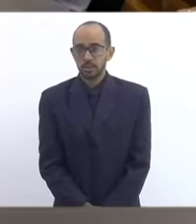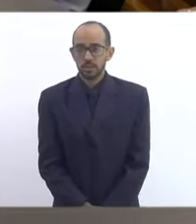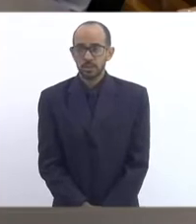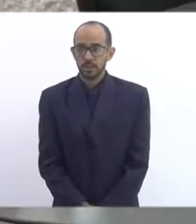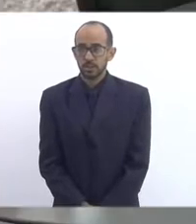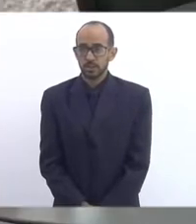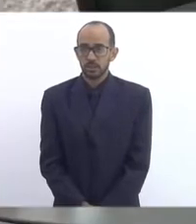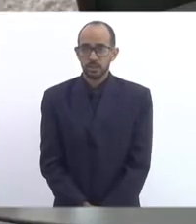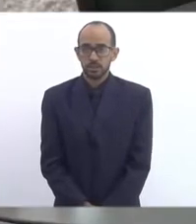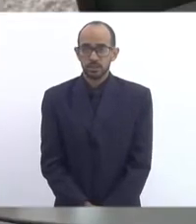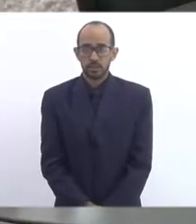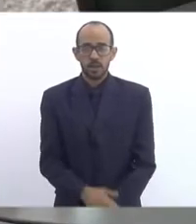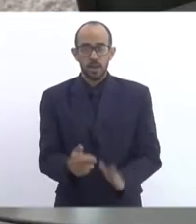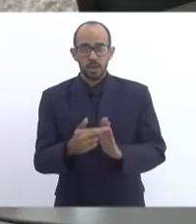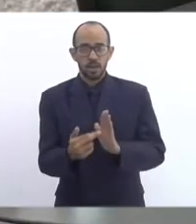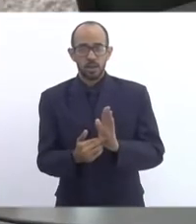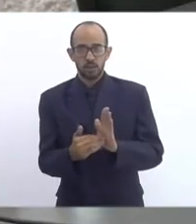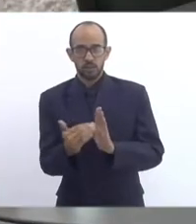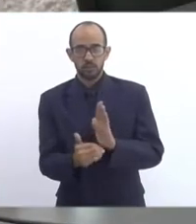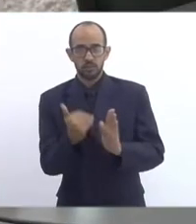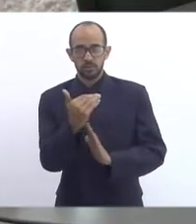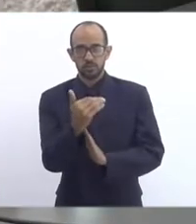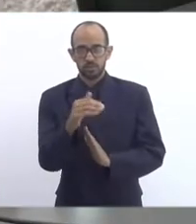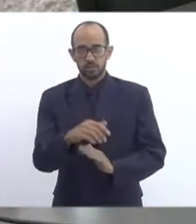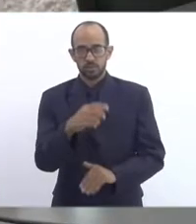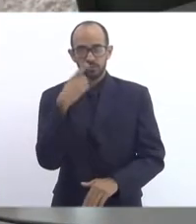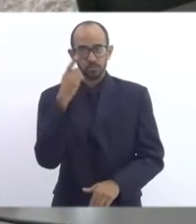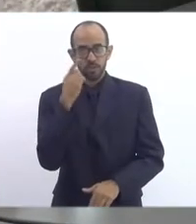Relator do vencido, deputado Luiz Paulo.